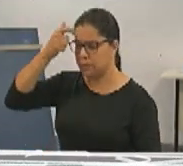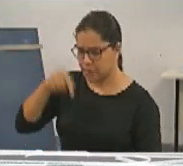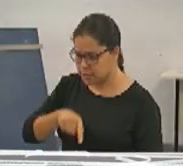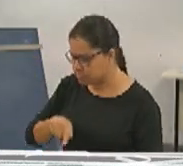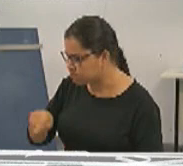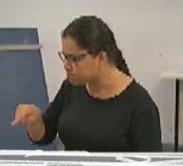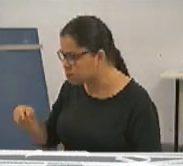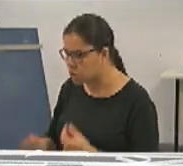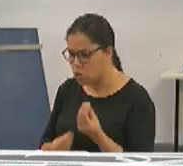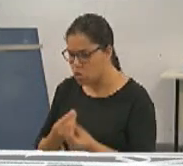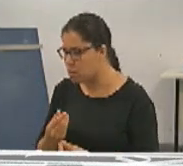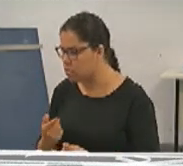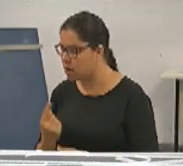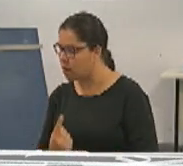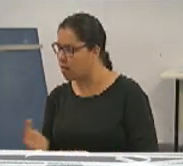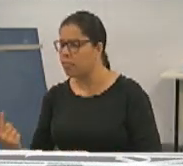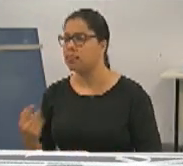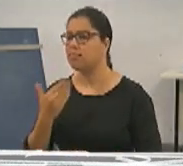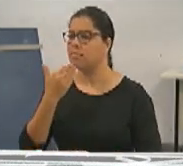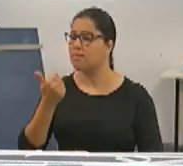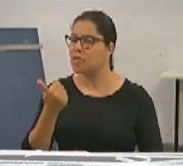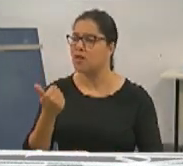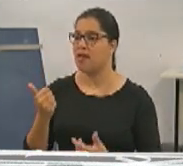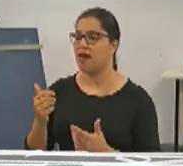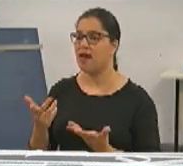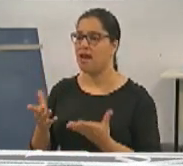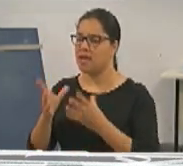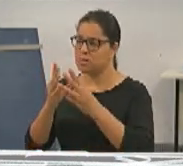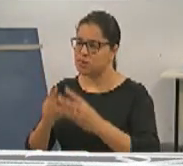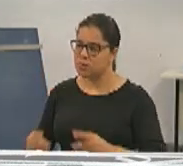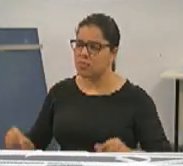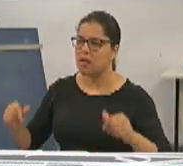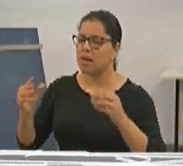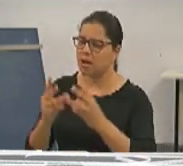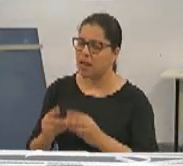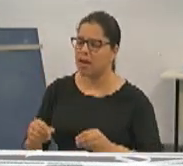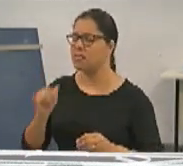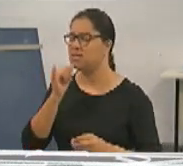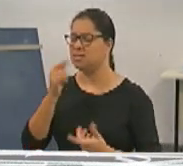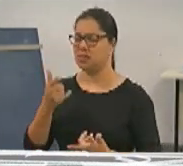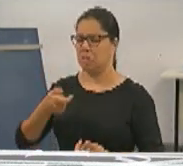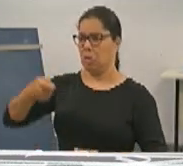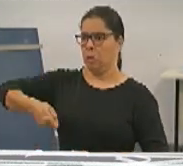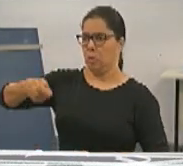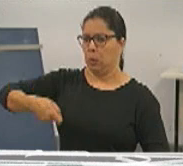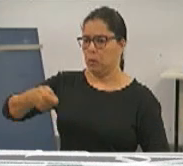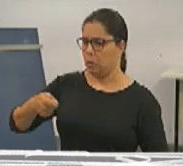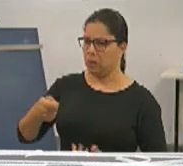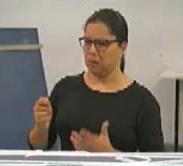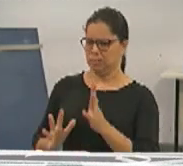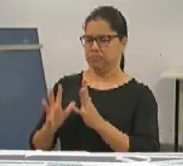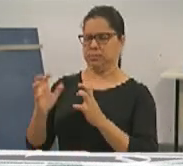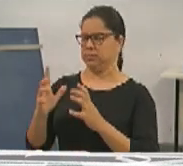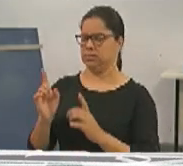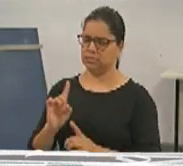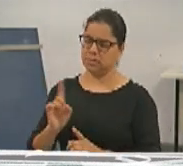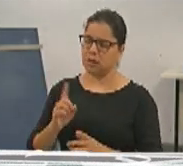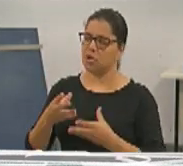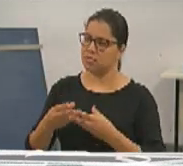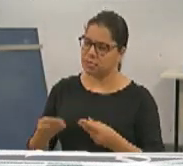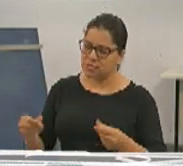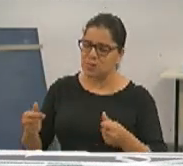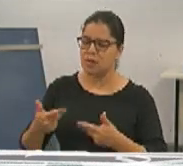na mediação de conflitos e que realmente se preocupem com o desenvolvimento amplo da nossa universidade. É por isso